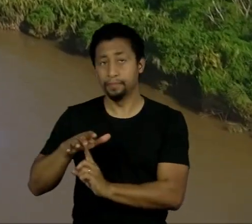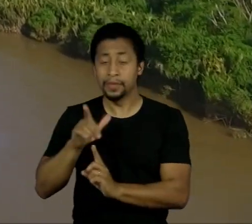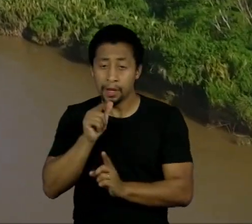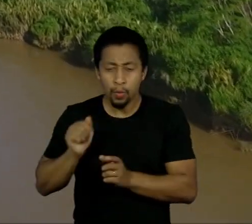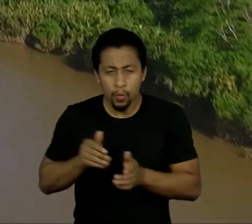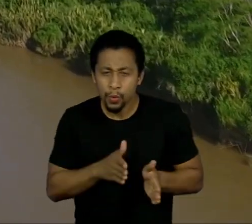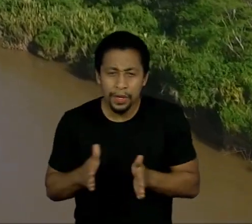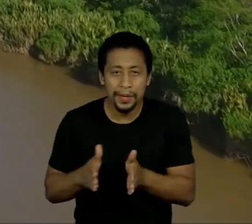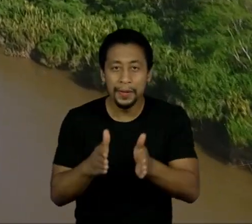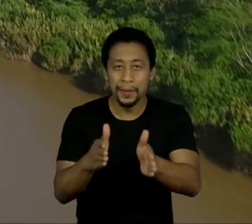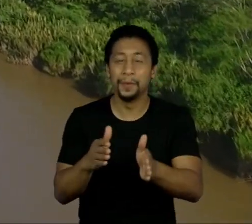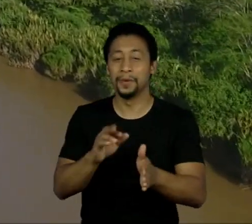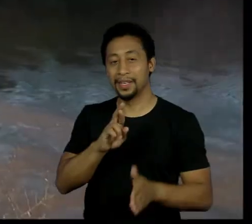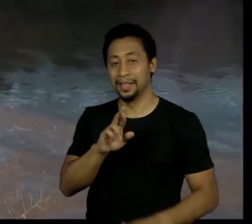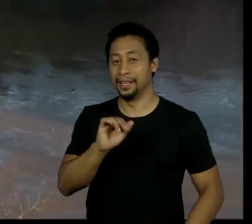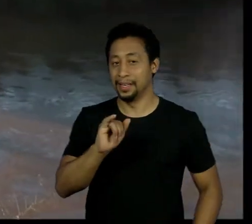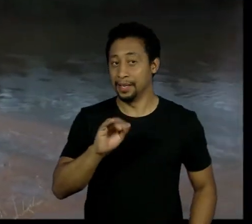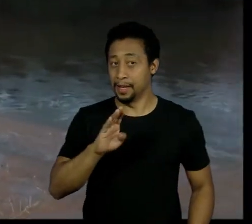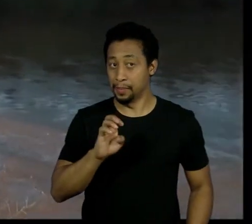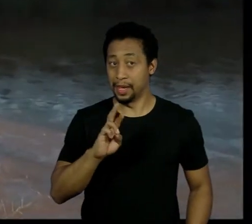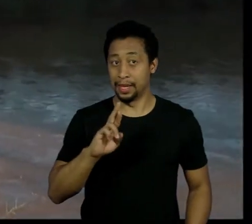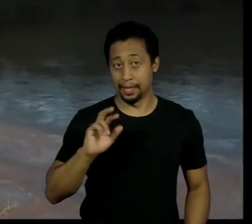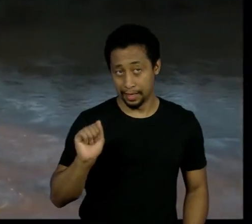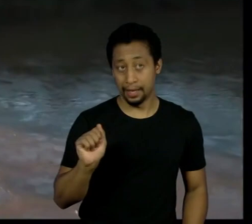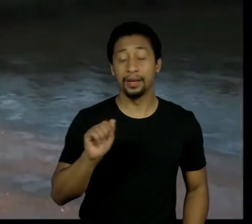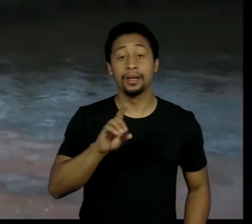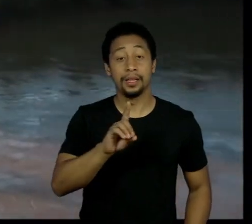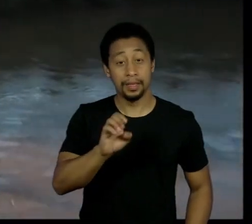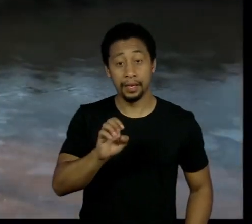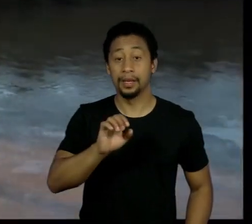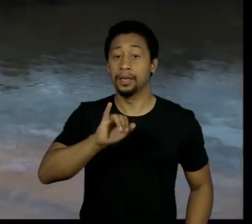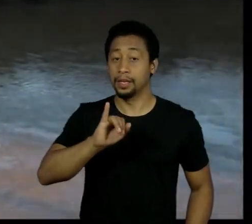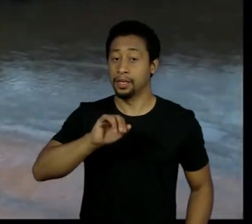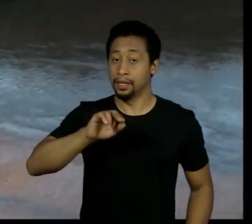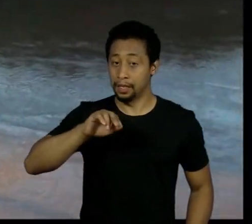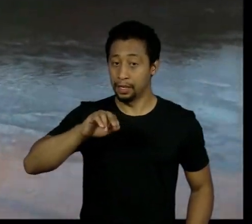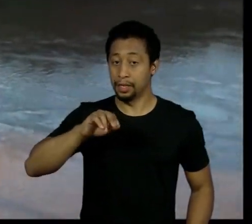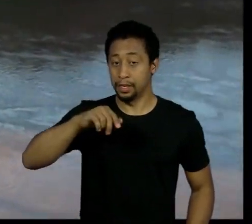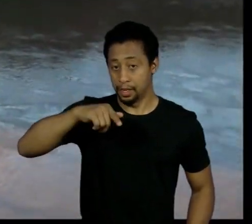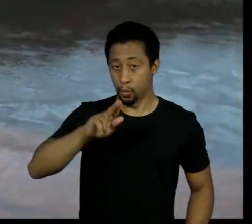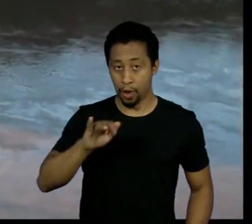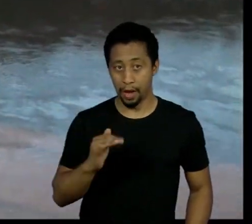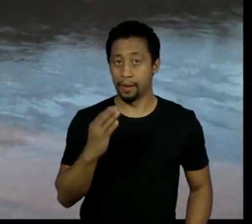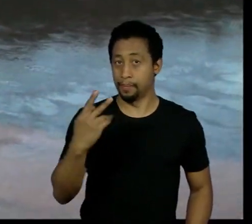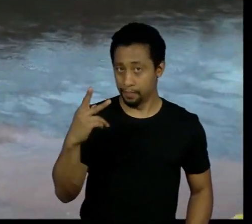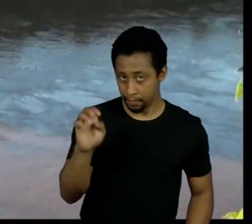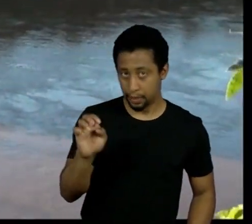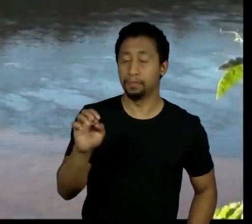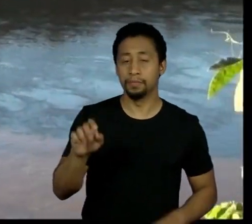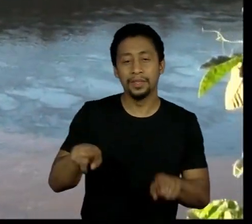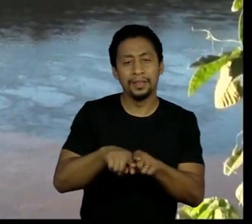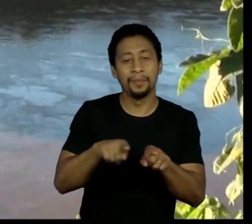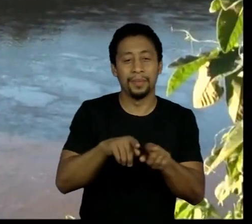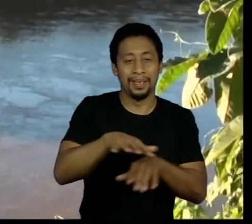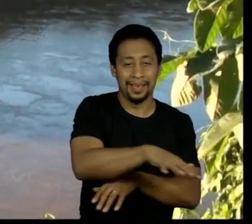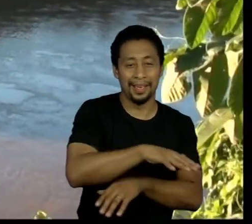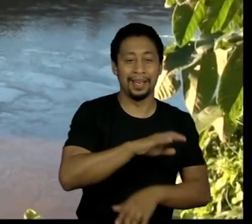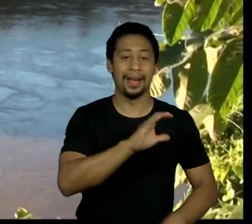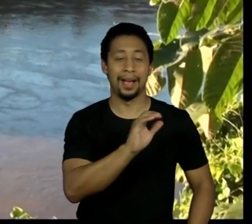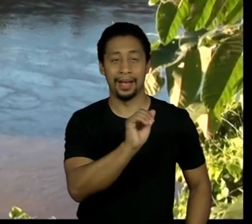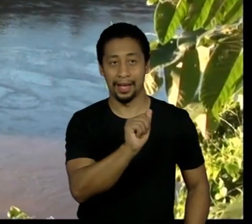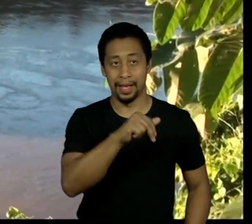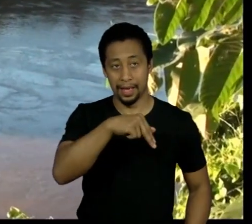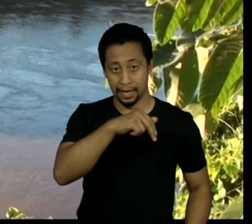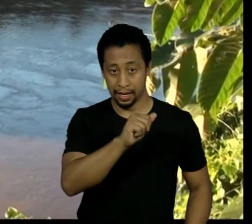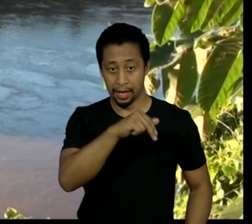do rio Ribeira de Iguape e do complexo estuarino lagunar de Iguape, Cananéia e Paranaguá.